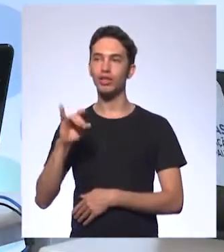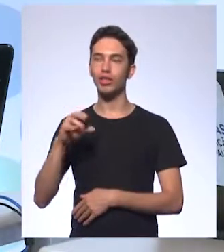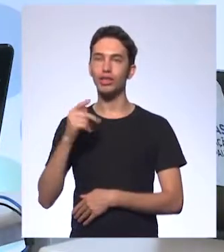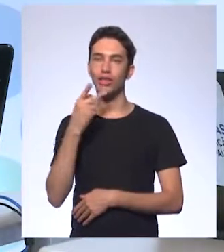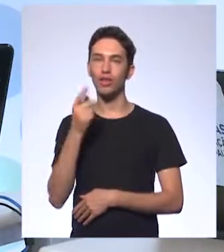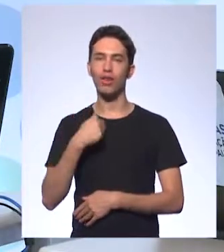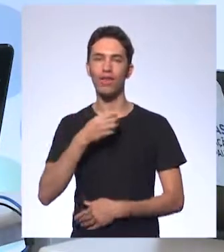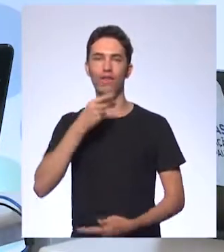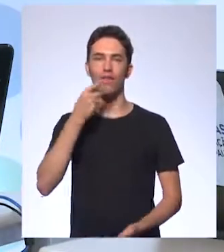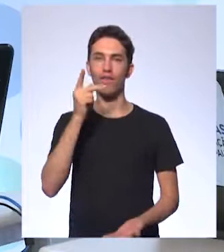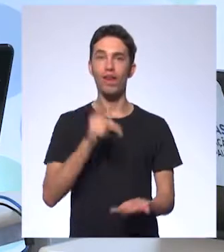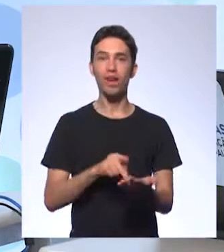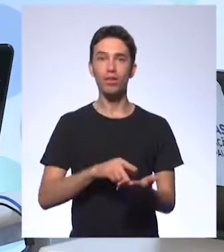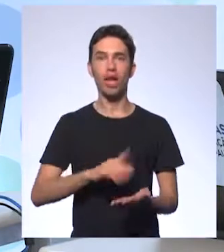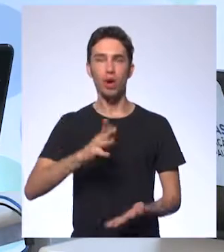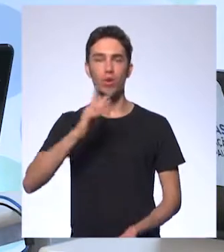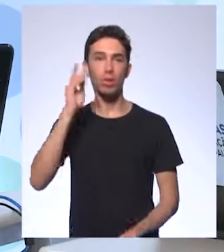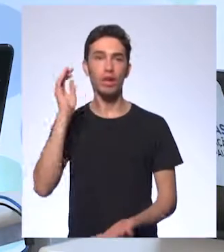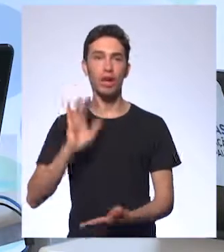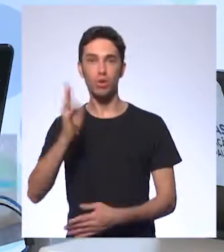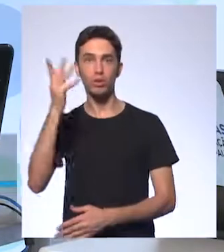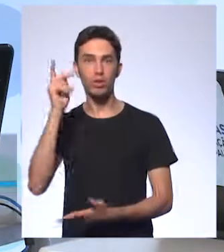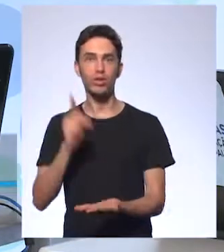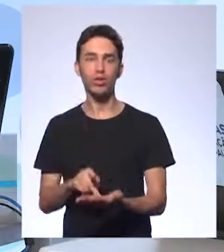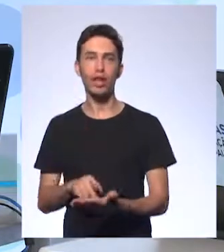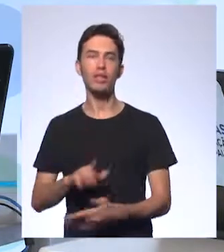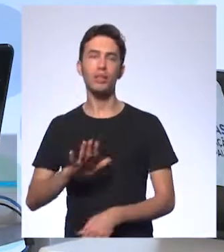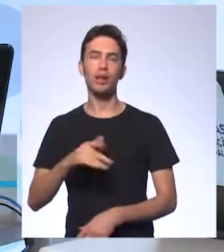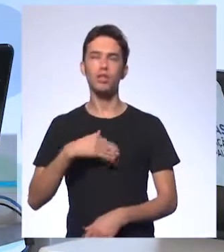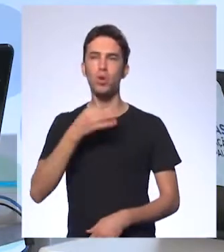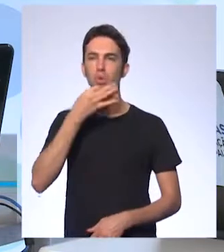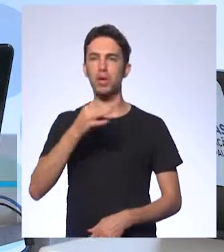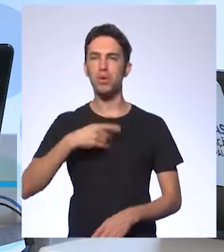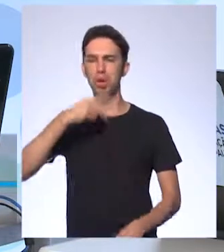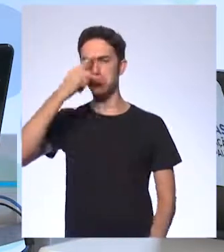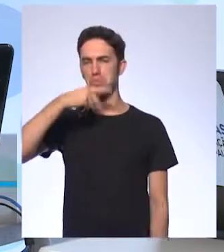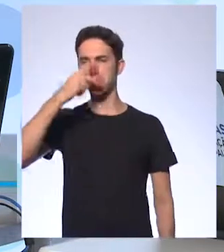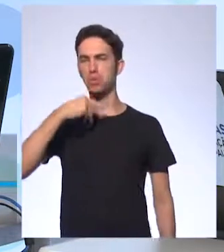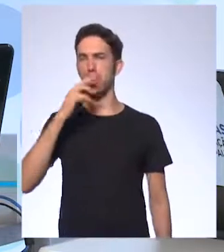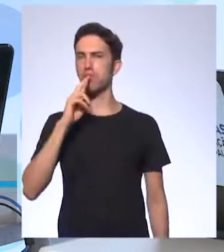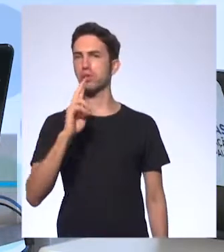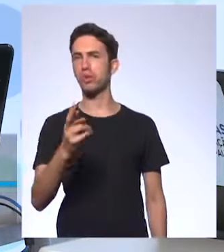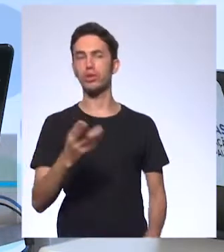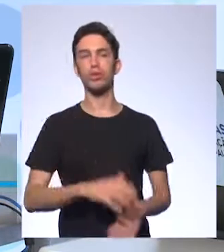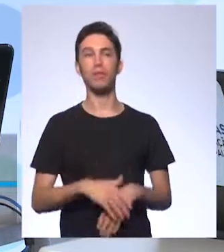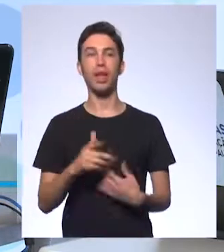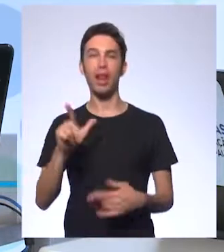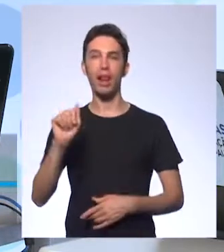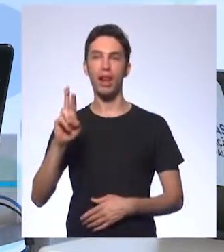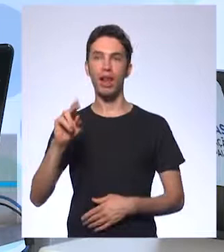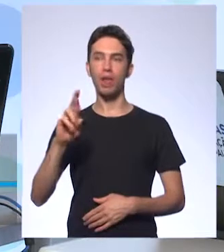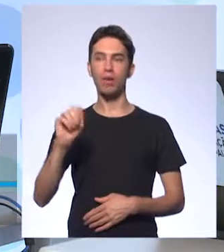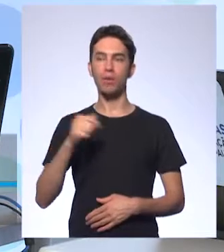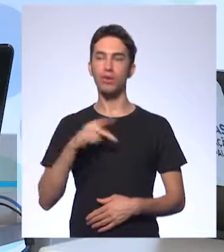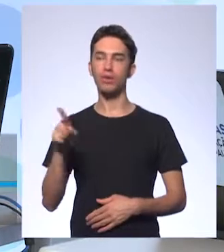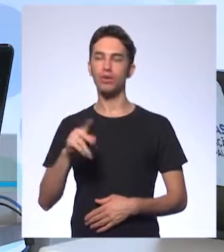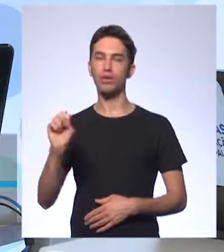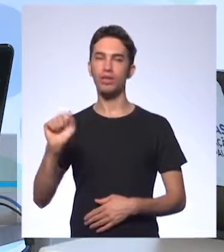fato é uma coisa comprovada e opinião é uma resposta pessoal. Legal. A Laura, da professora